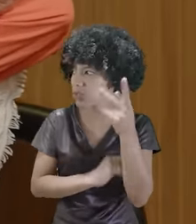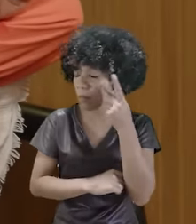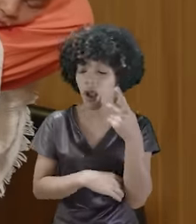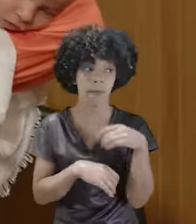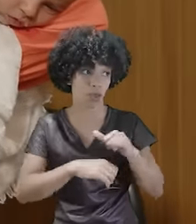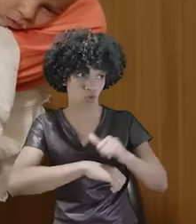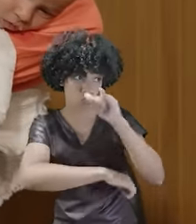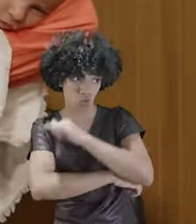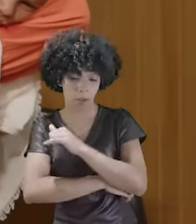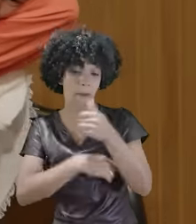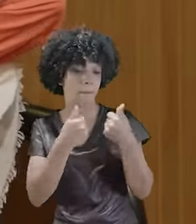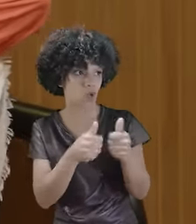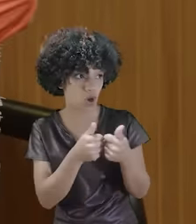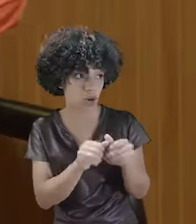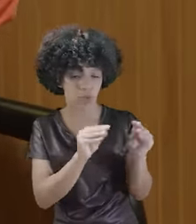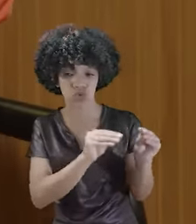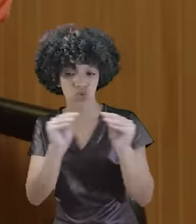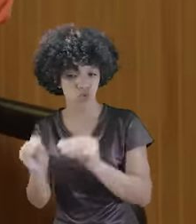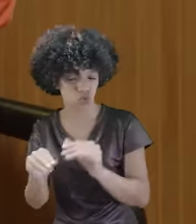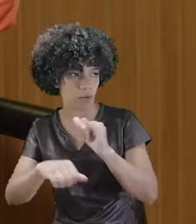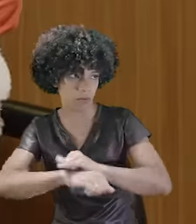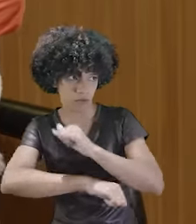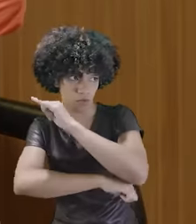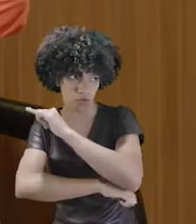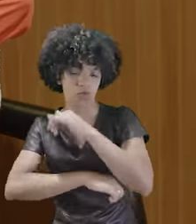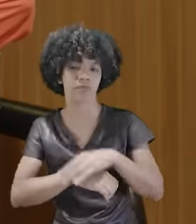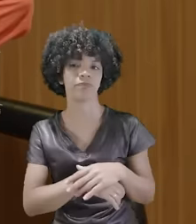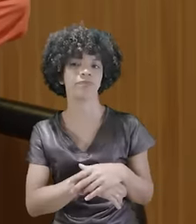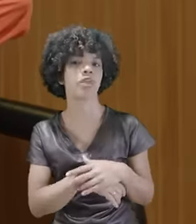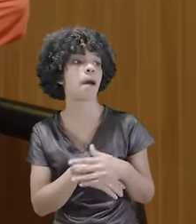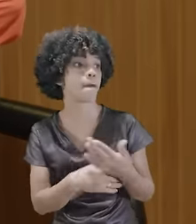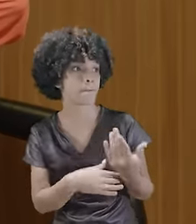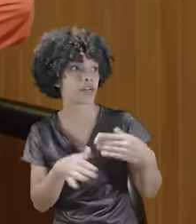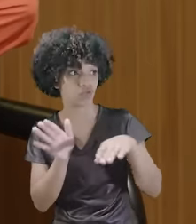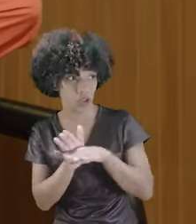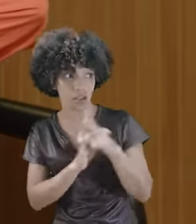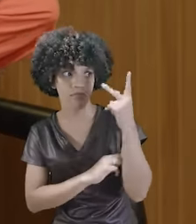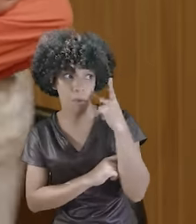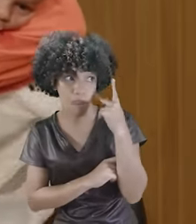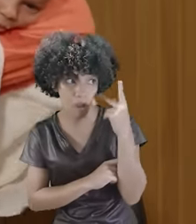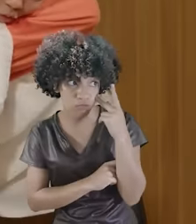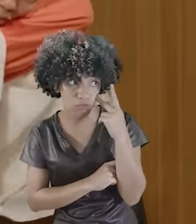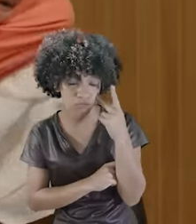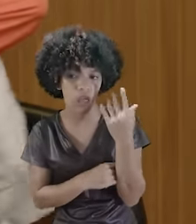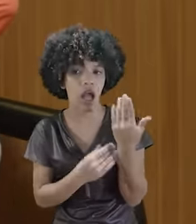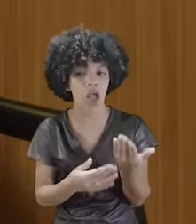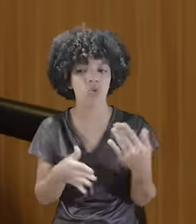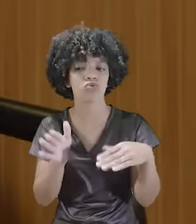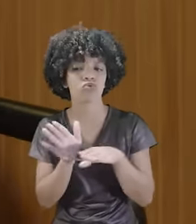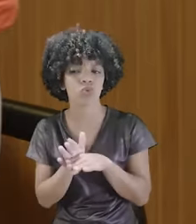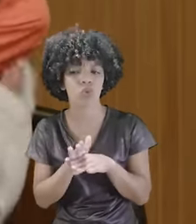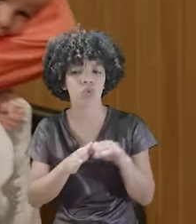parou no avião tava ônibus para levar a gente no aeroporto para gente entrar no São Paulo entendeu aí